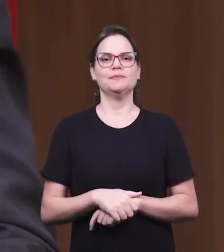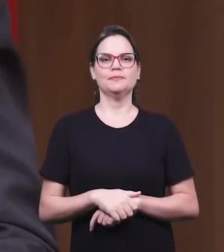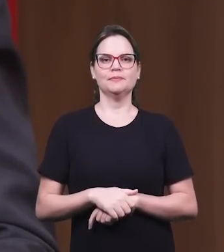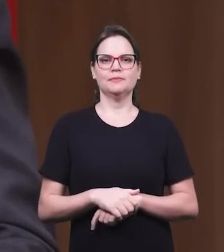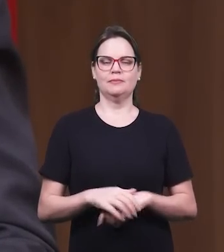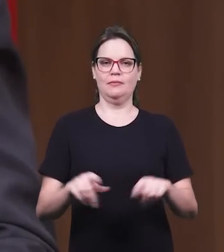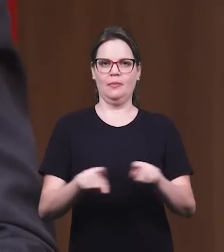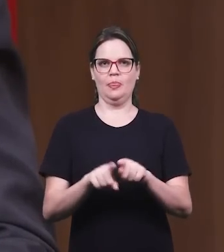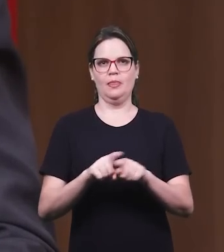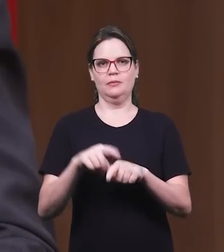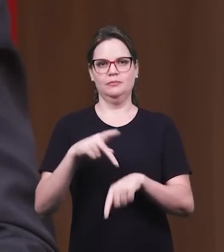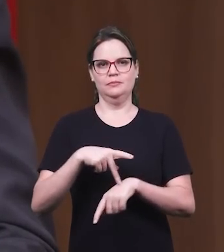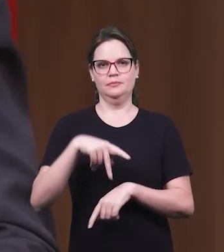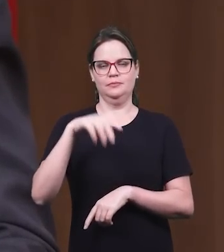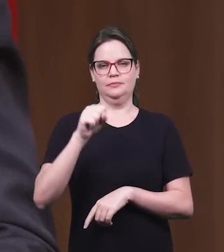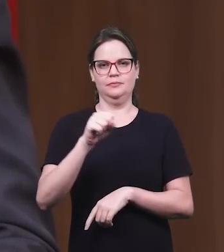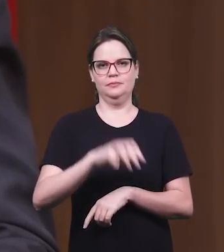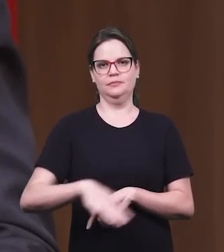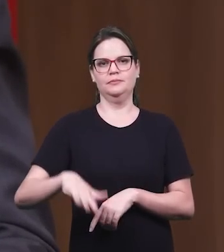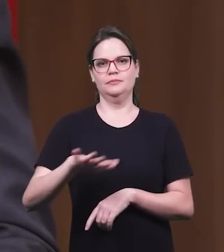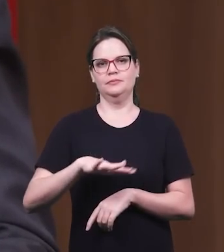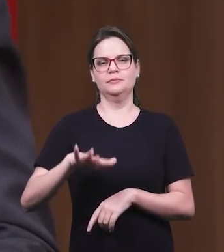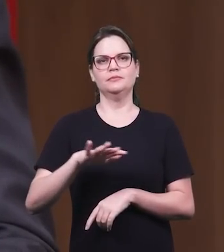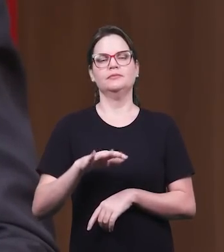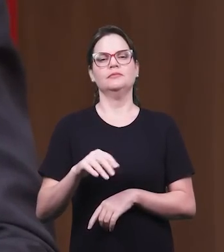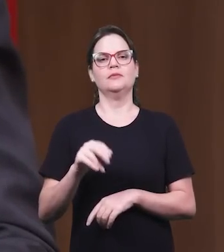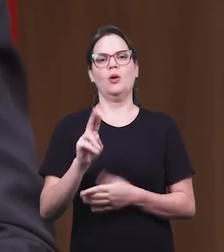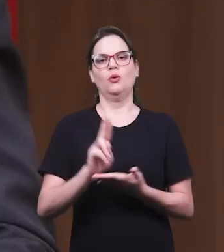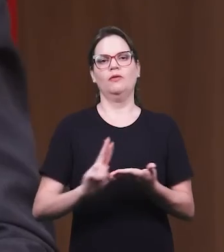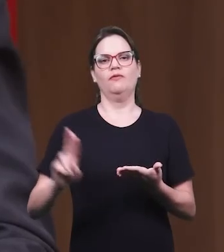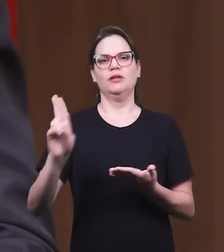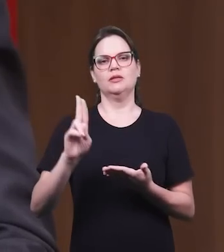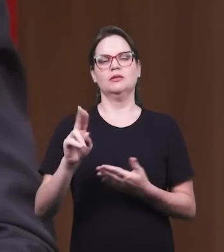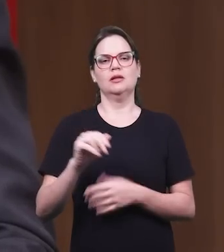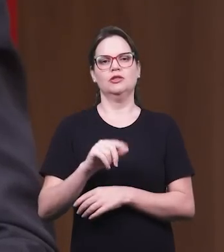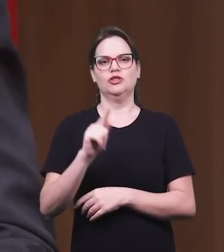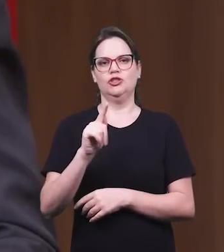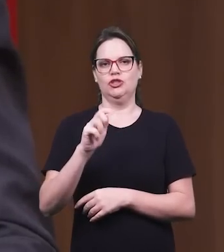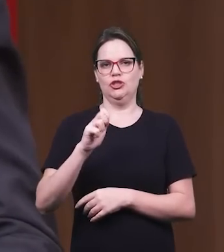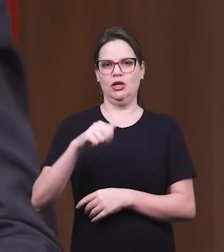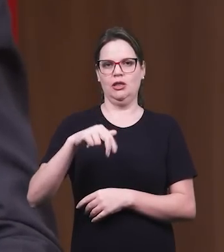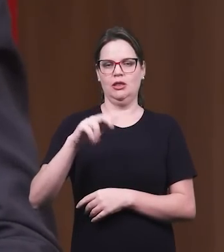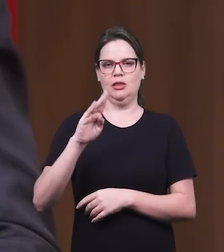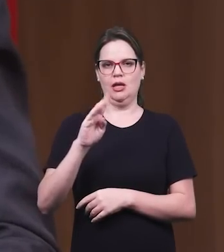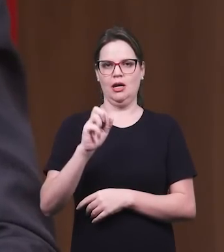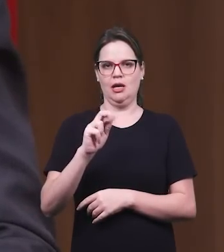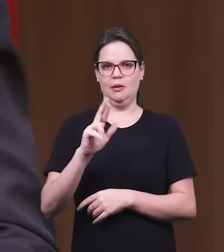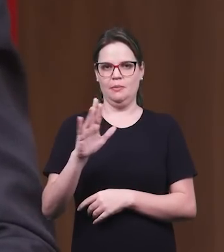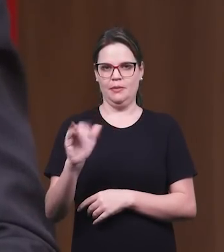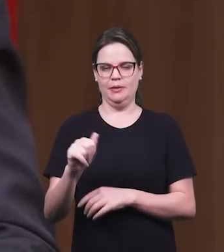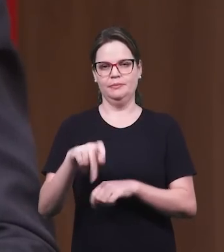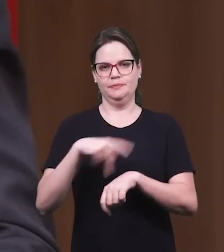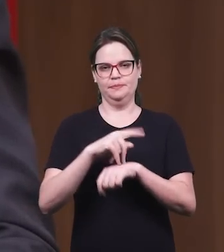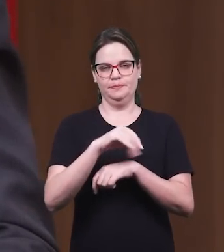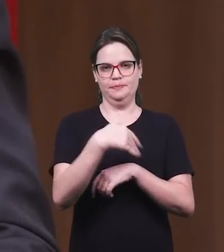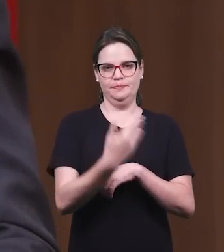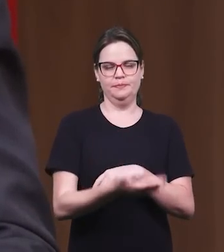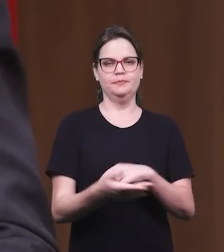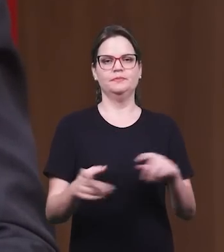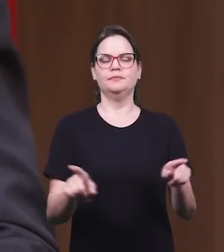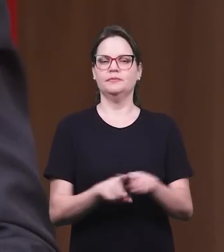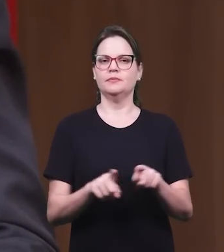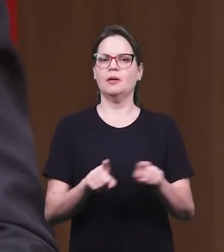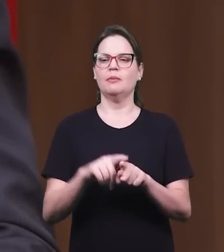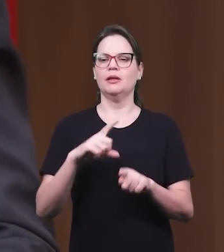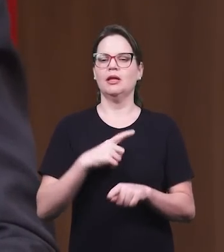pós-graduado em implantodontia pela Universidade de Genebra. E é pós-graduado em epidemiologia